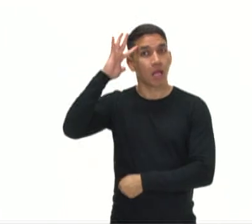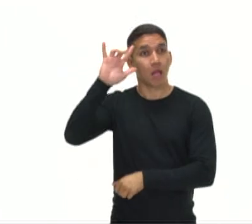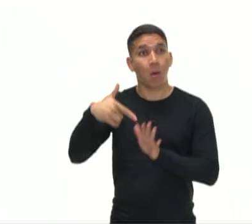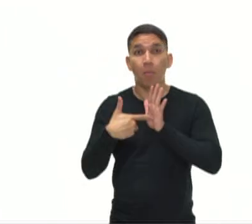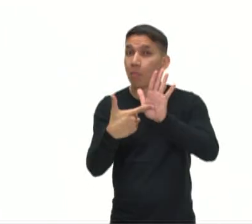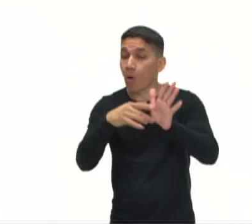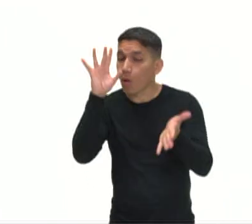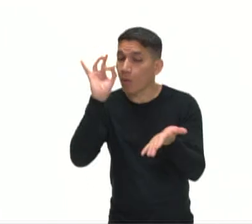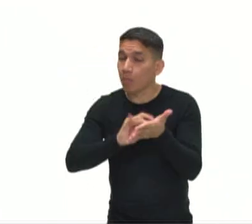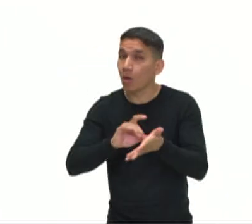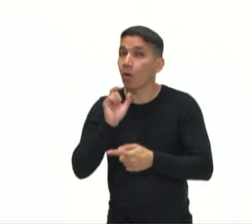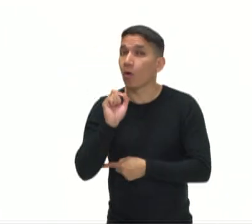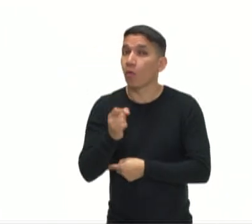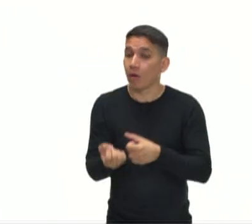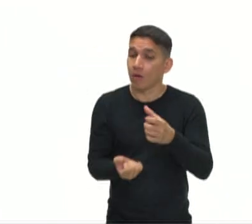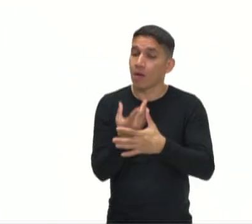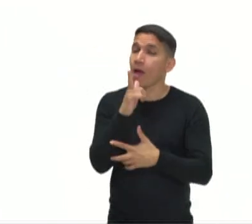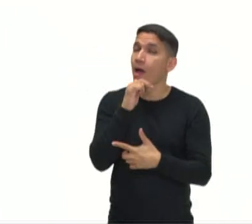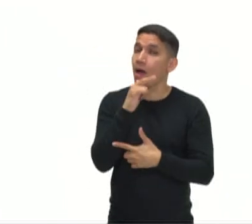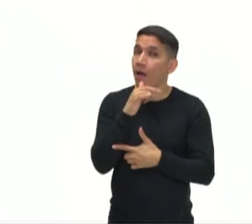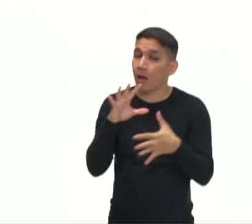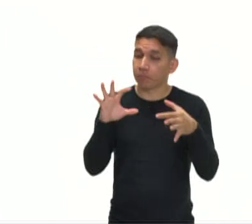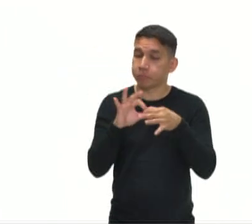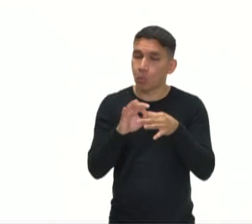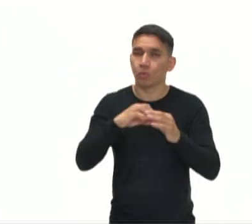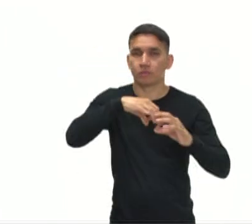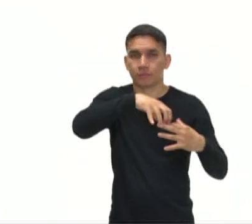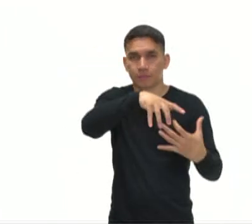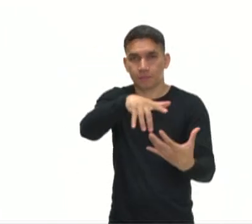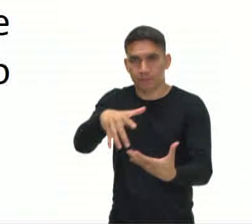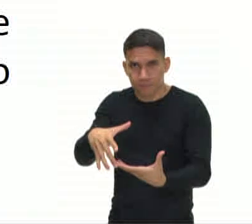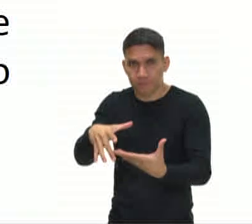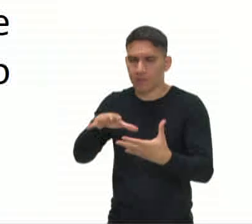da água está ligada à formação do sistema solar.